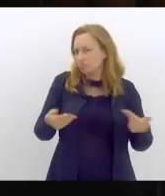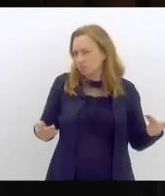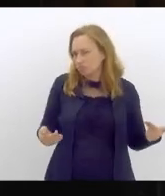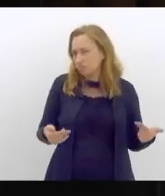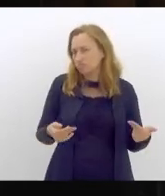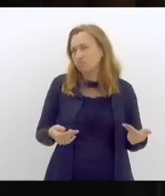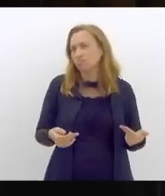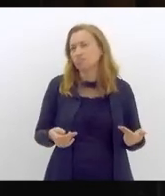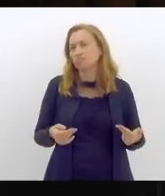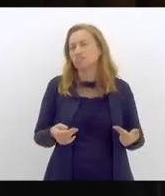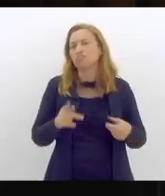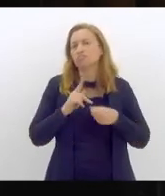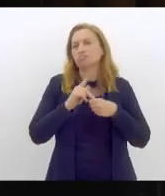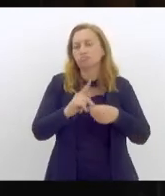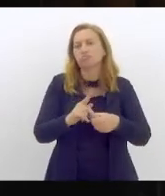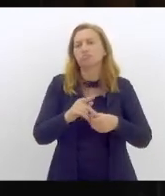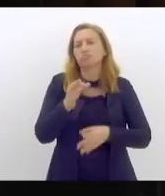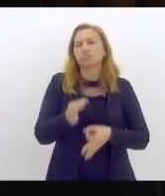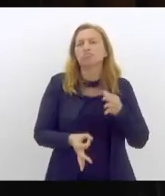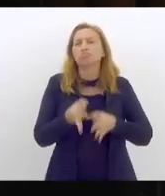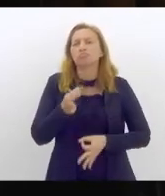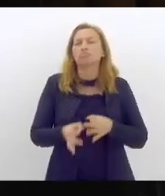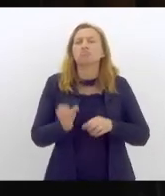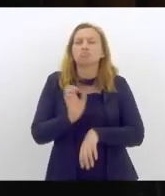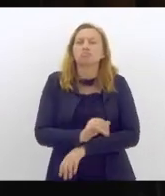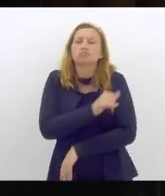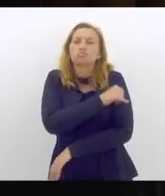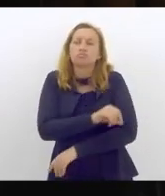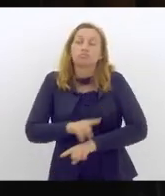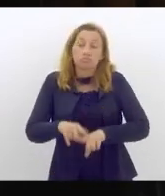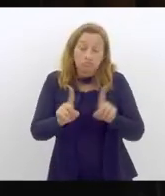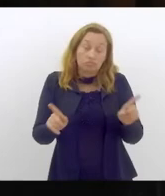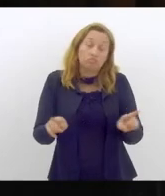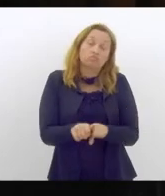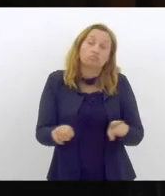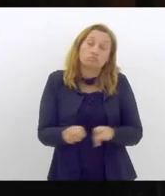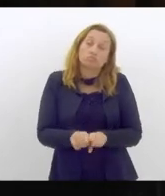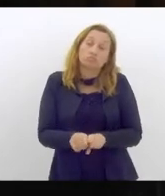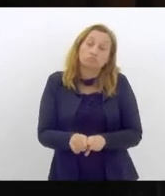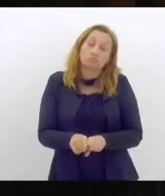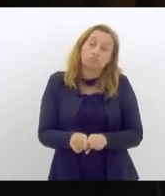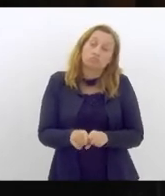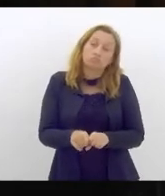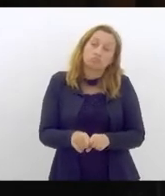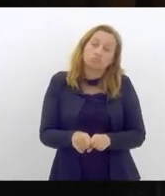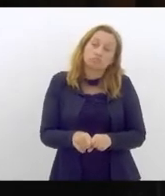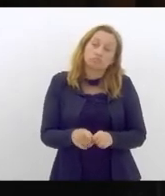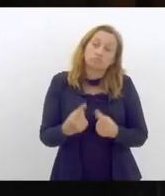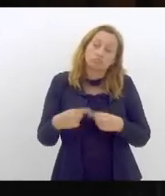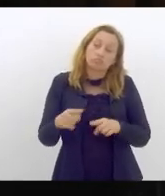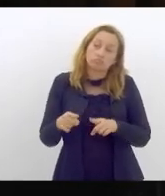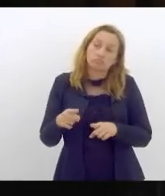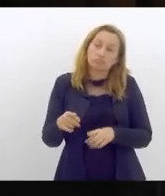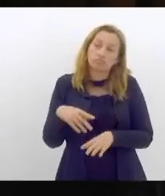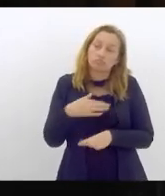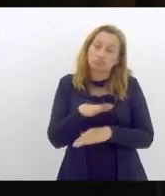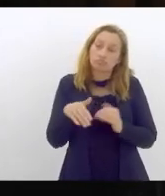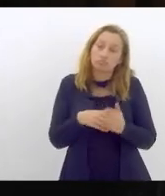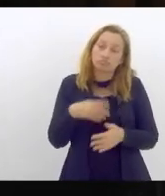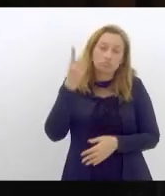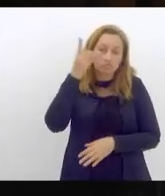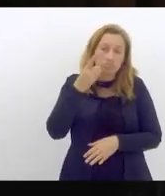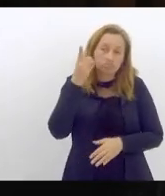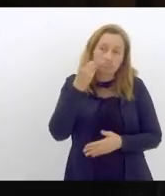para o procurador-geral de Justiça do Estado do Rio de Janeiro mas também para implicar todos os deputados e deputados que se